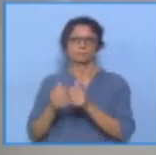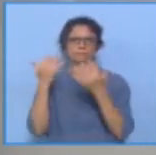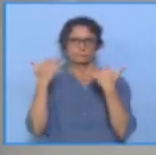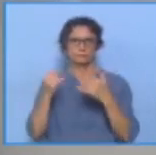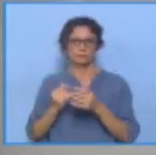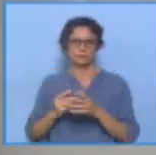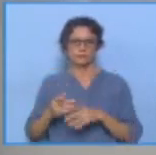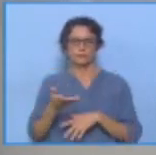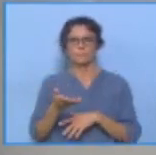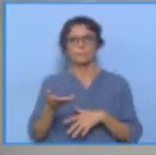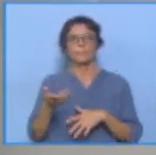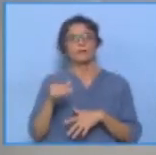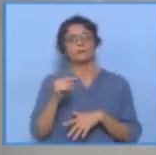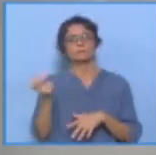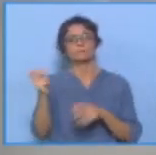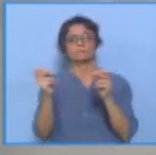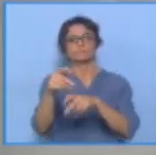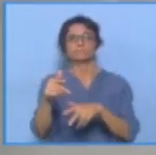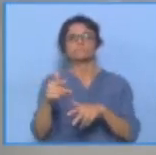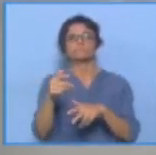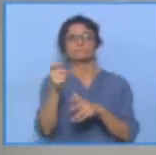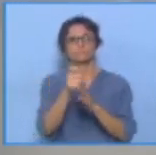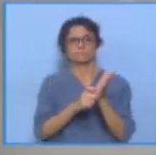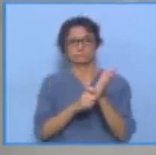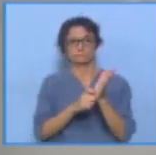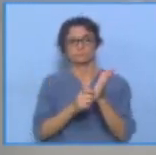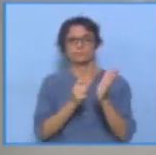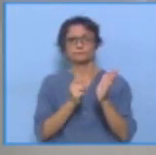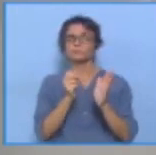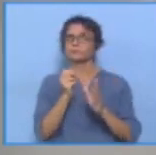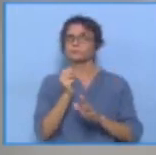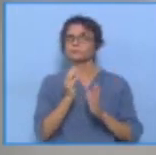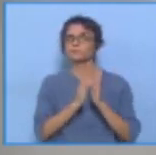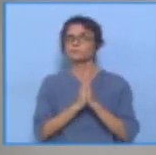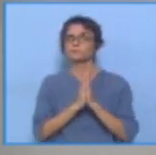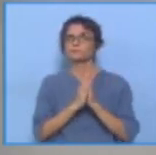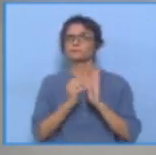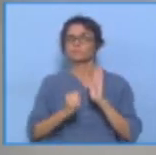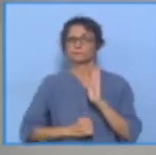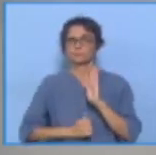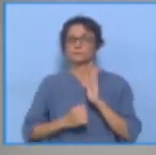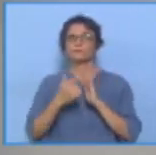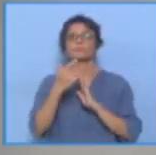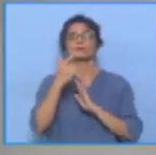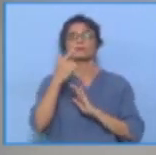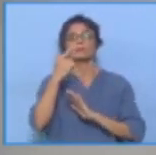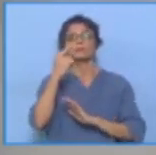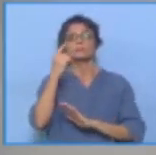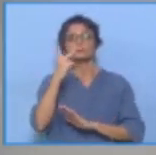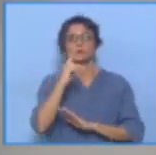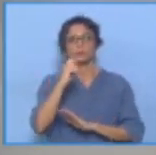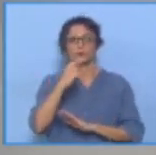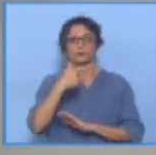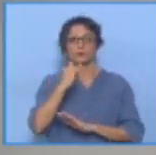Falamos agora sobre os acontecimentos que vão marcar a agenda da Igreja Católica neste mês de outubro, nomeadamente no Vaticano, o Consistório para a